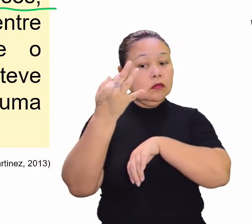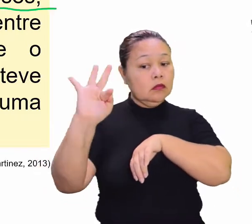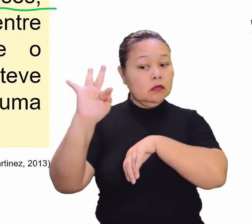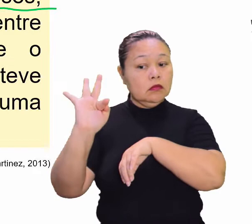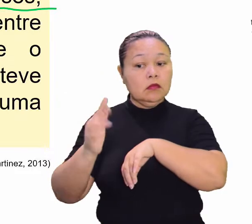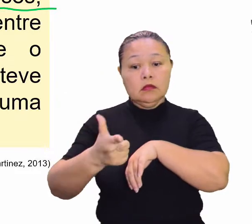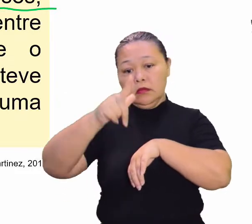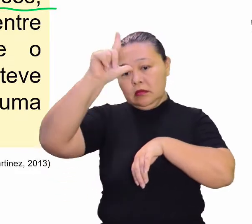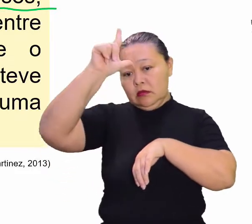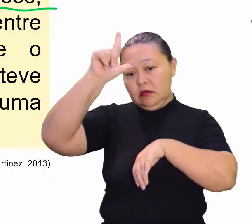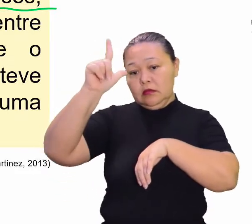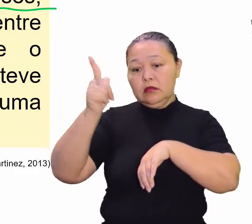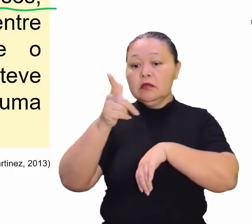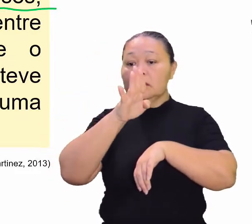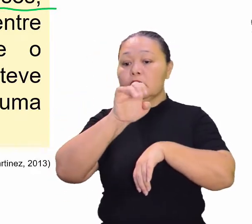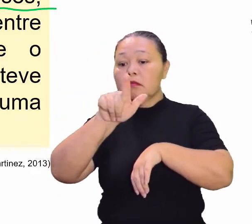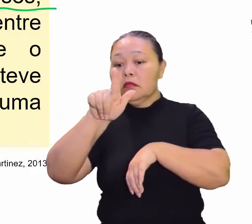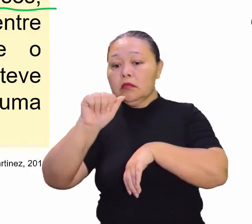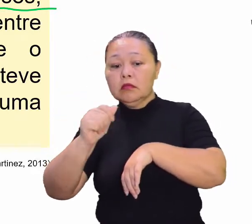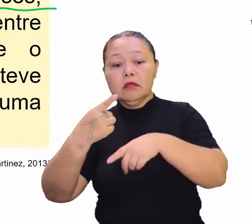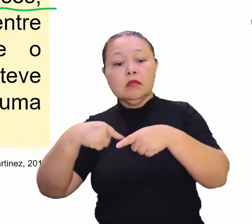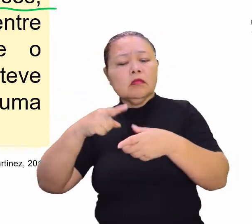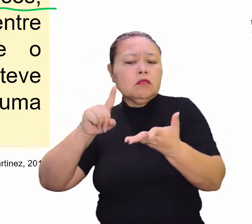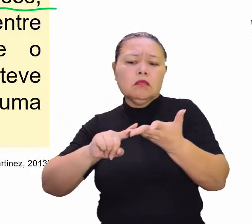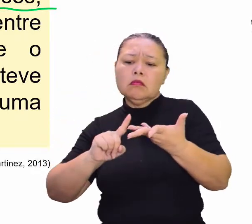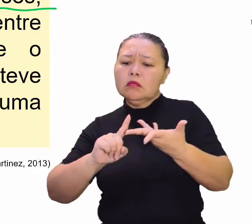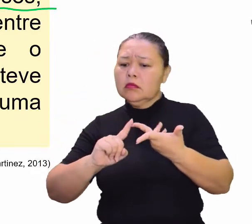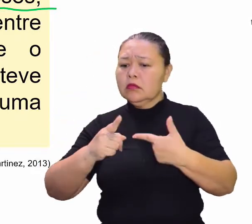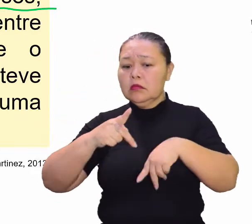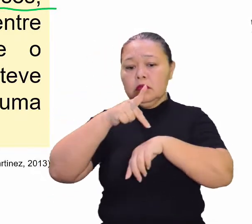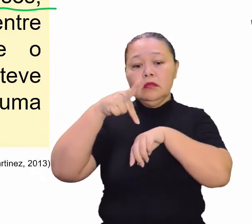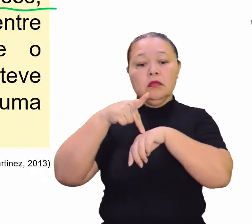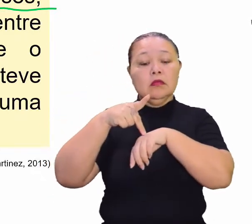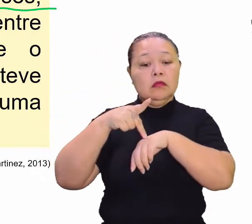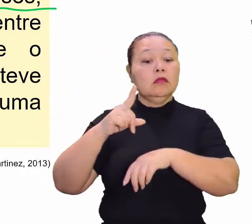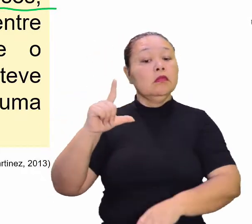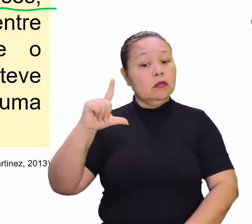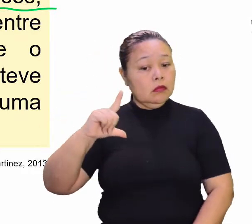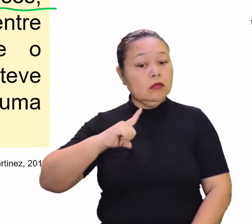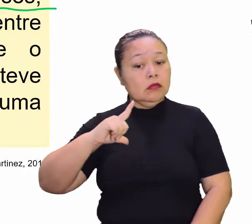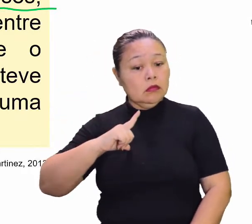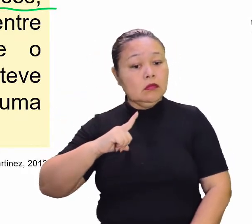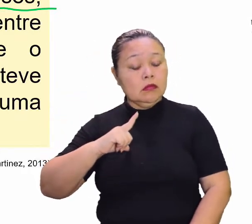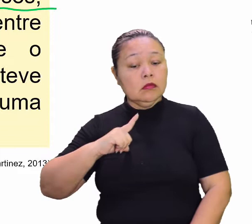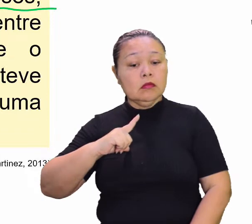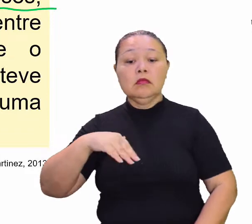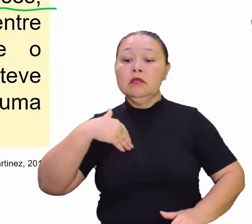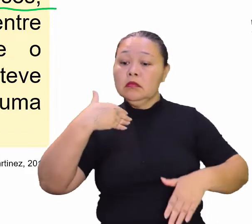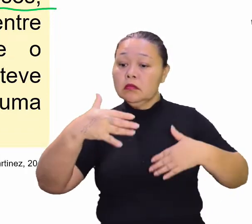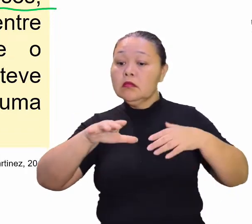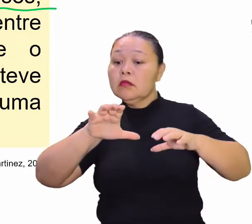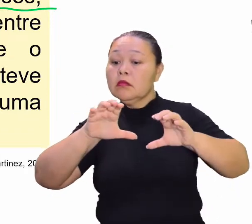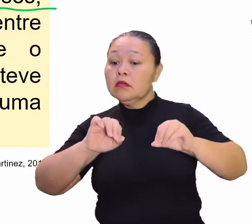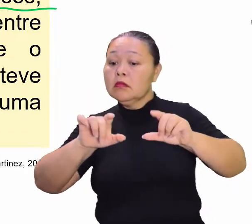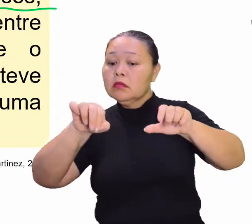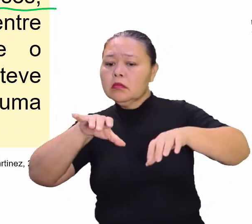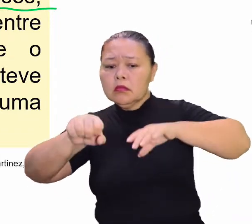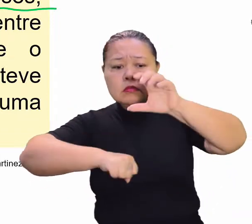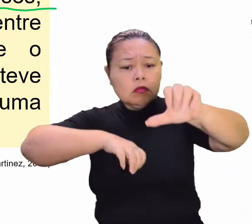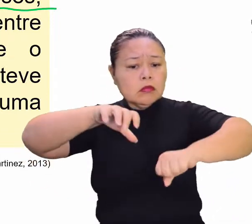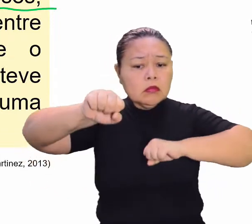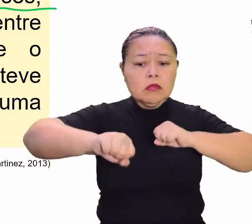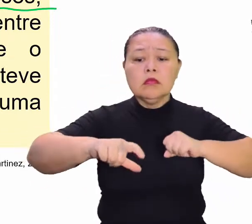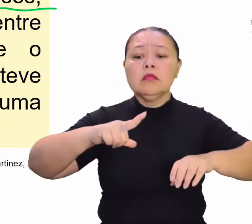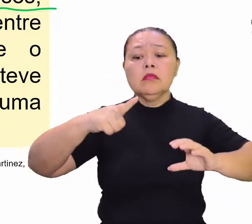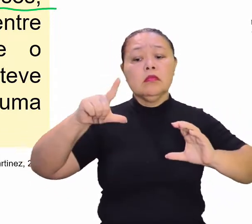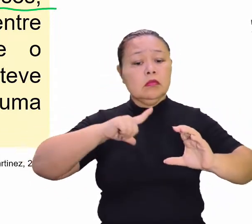franceses, alemãos, belgas, entre outros. E podemos destacar que o processo de